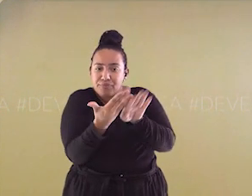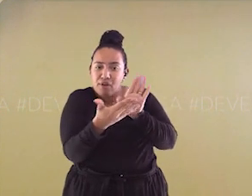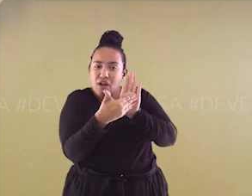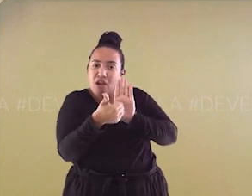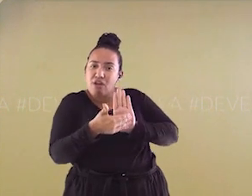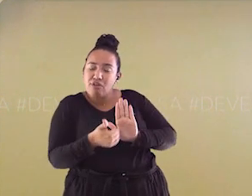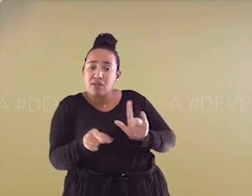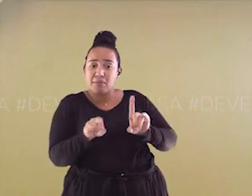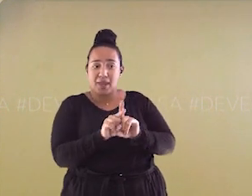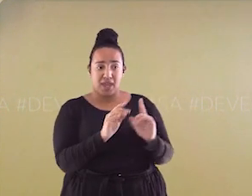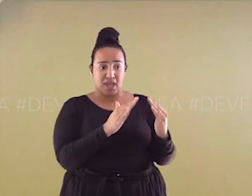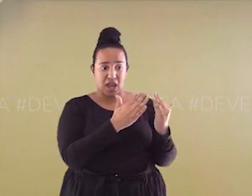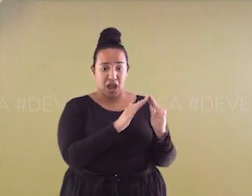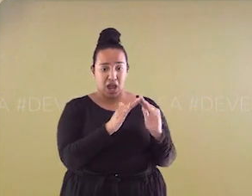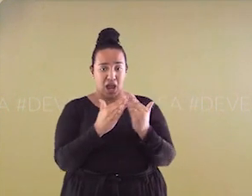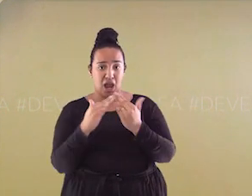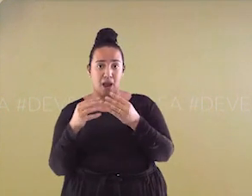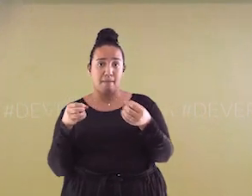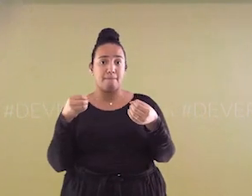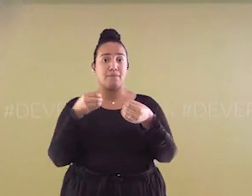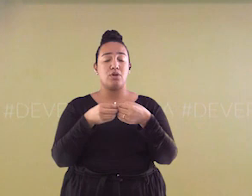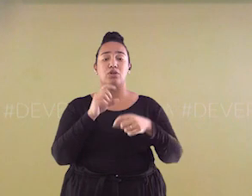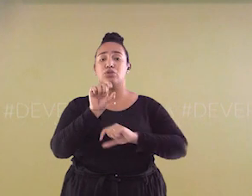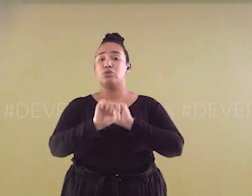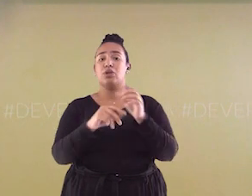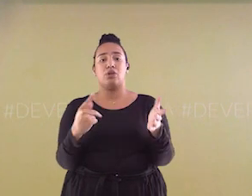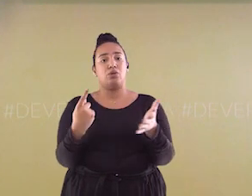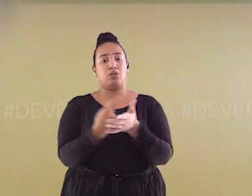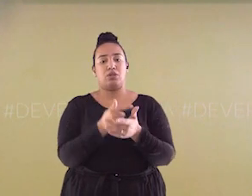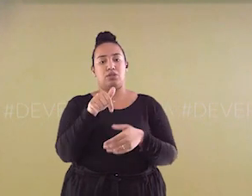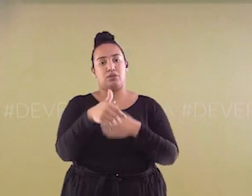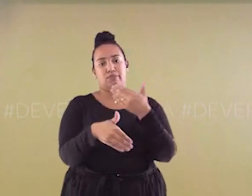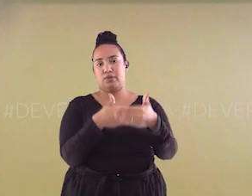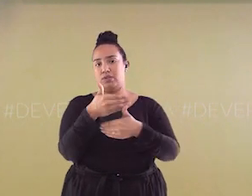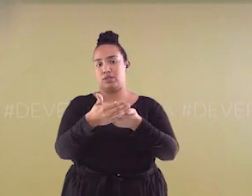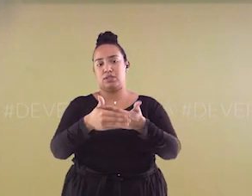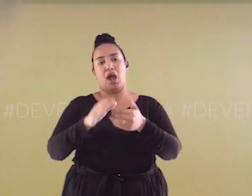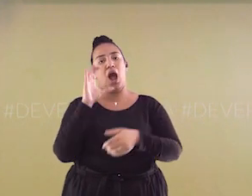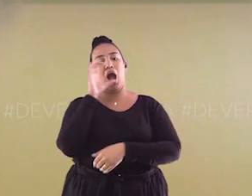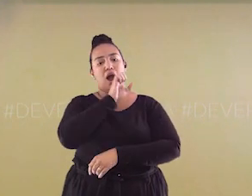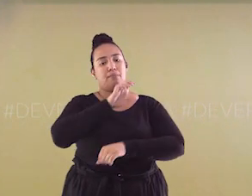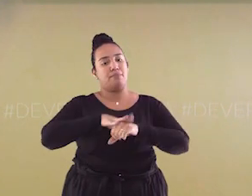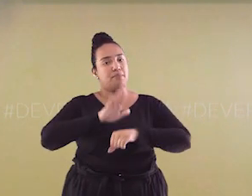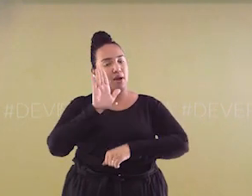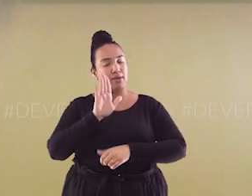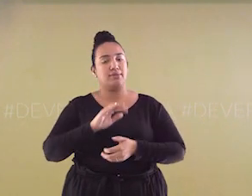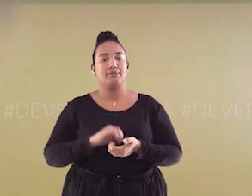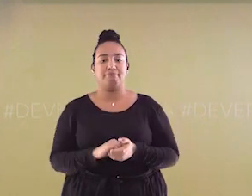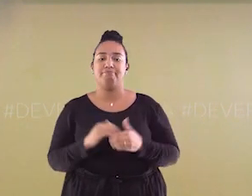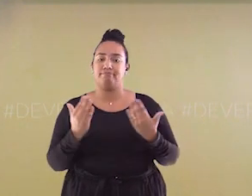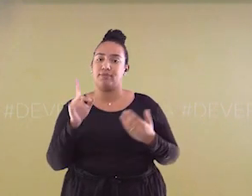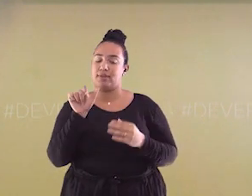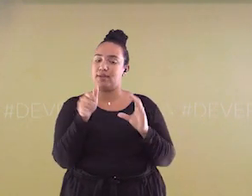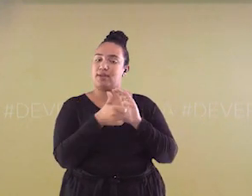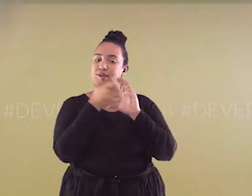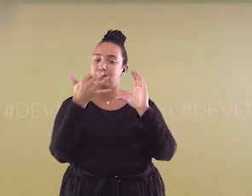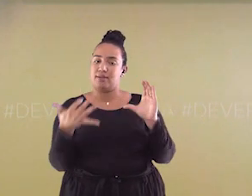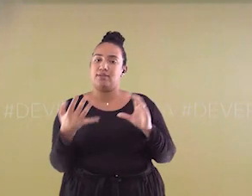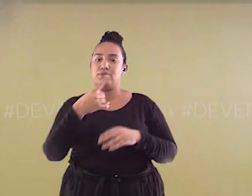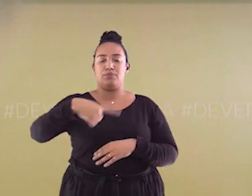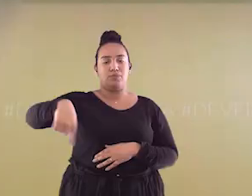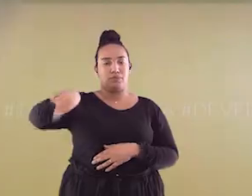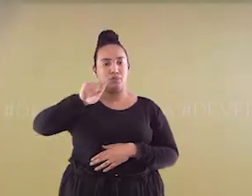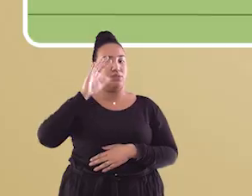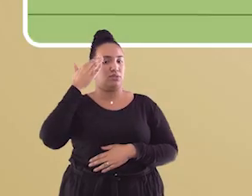seja mais rápido e destruidor. Esse é mais um aspecto para levarmos em consideração ao pensarmos nesse processo